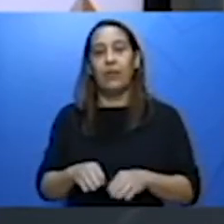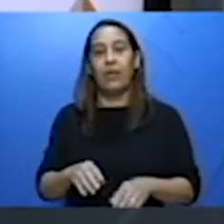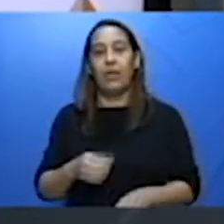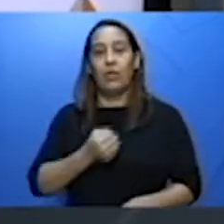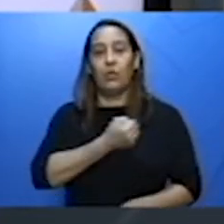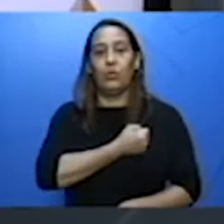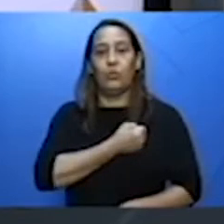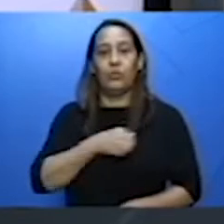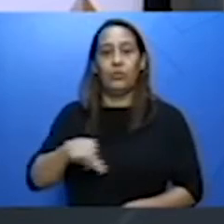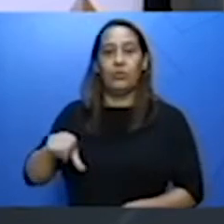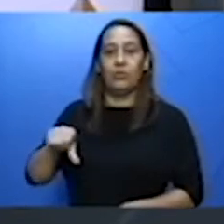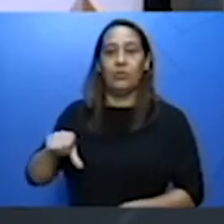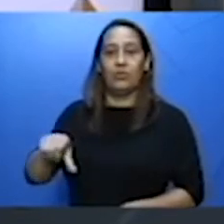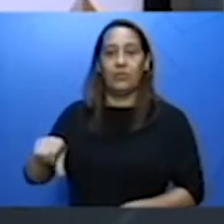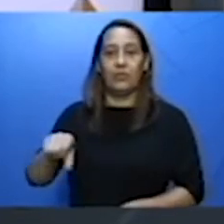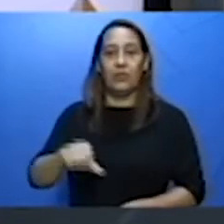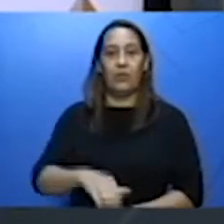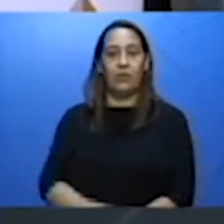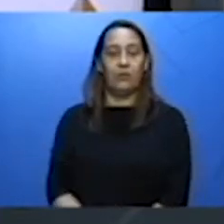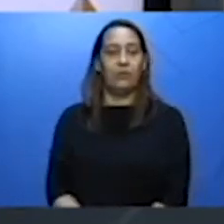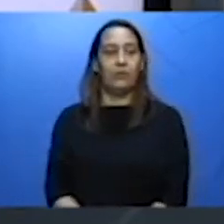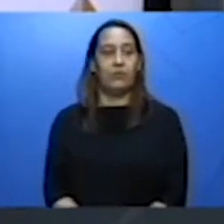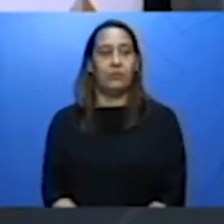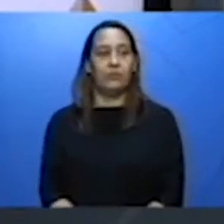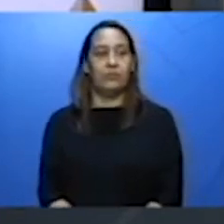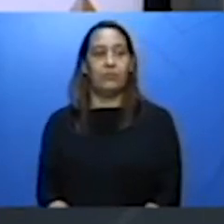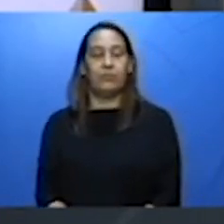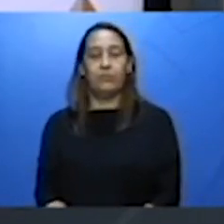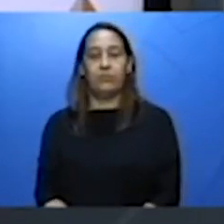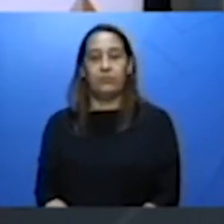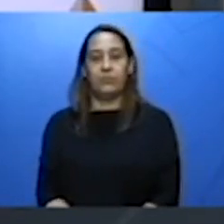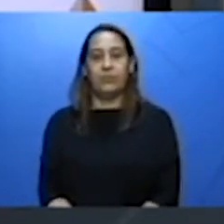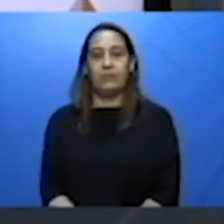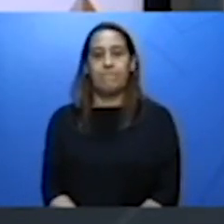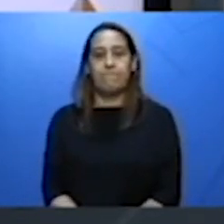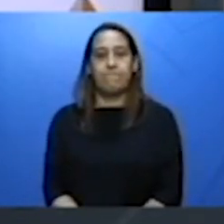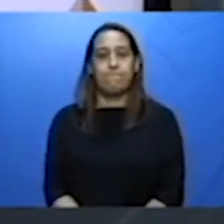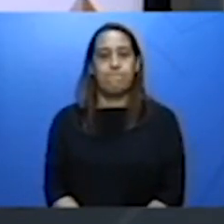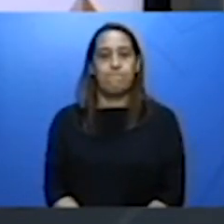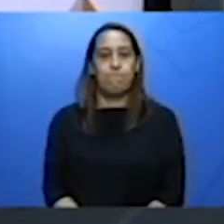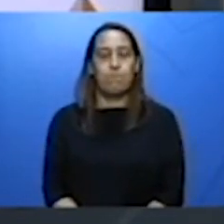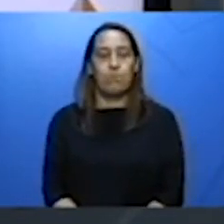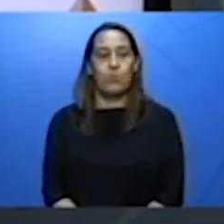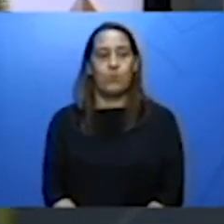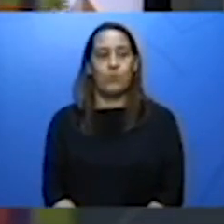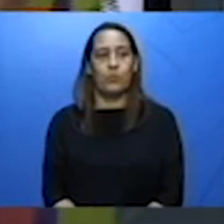Olha que número legal que deu. 99. Venho aqui